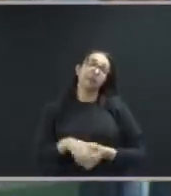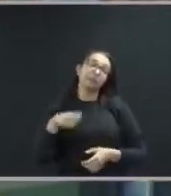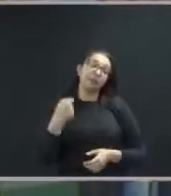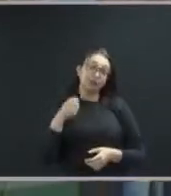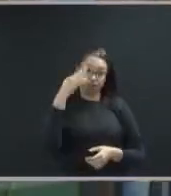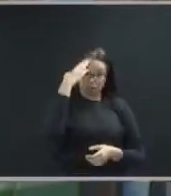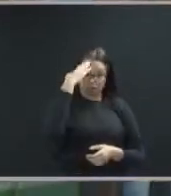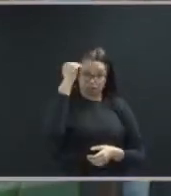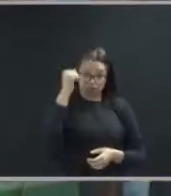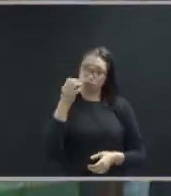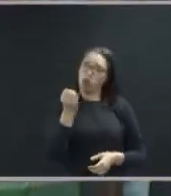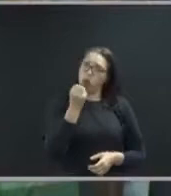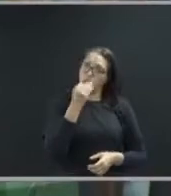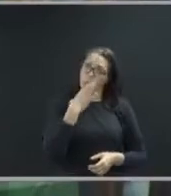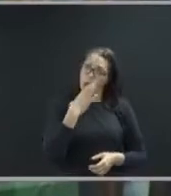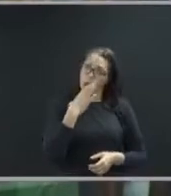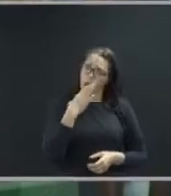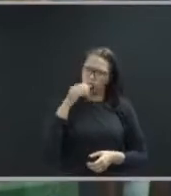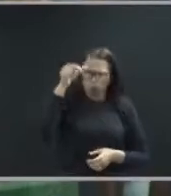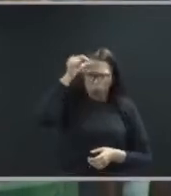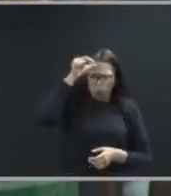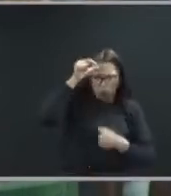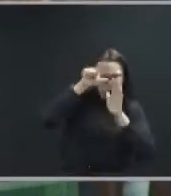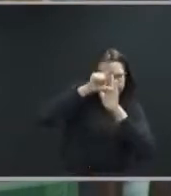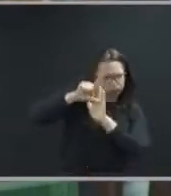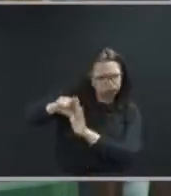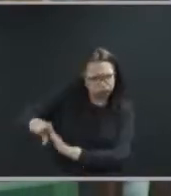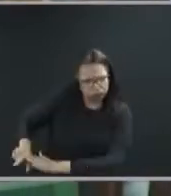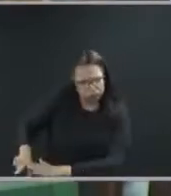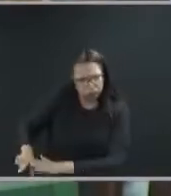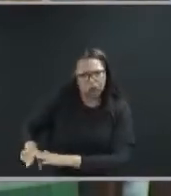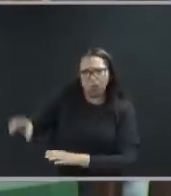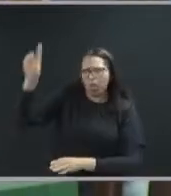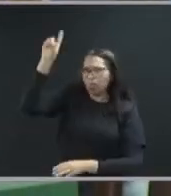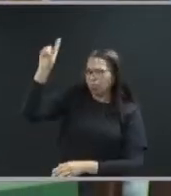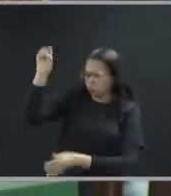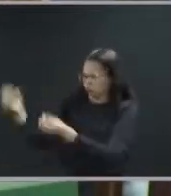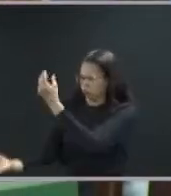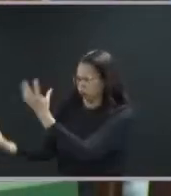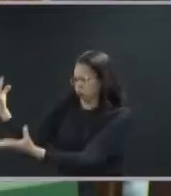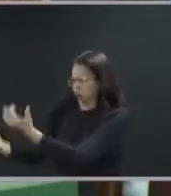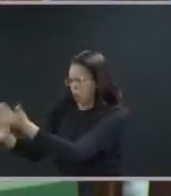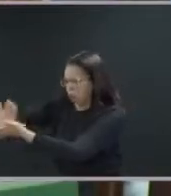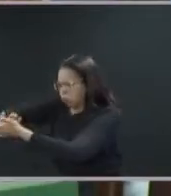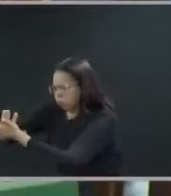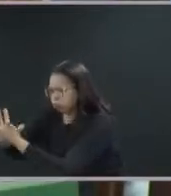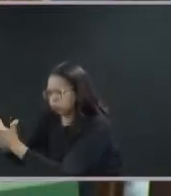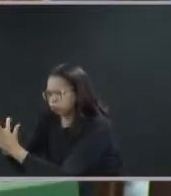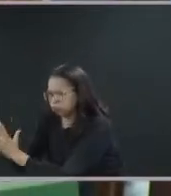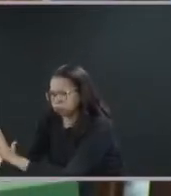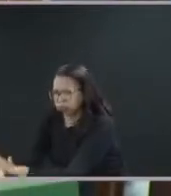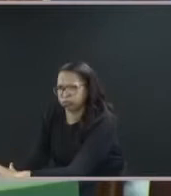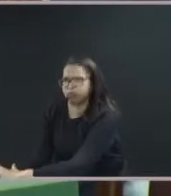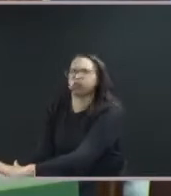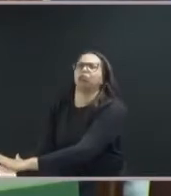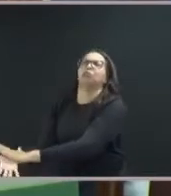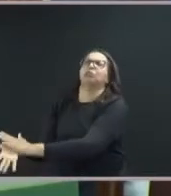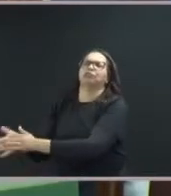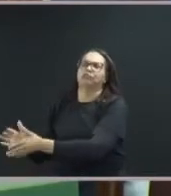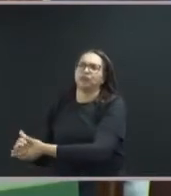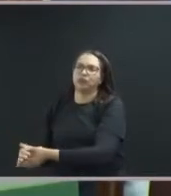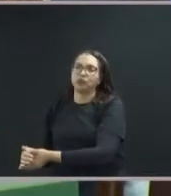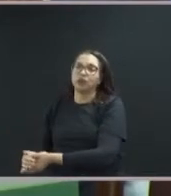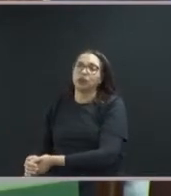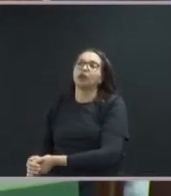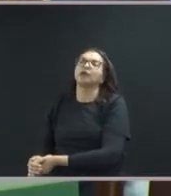bem, mas simples e no mal. E o Deus de paz esmagará em breve Satanás debaixo dos vossos pés, e a graça